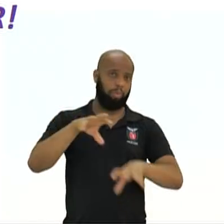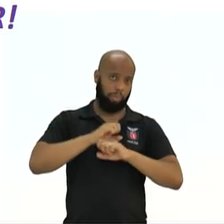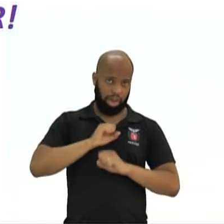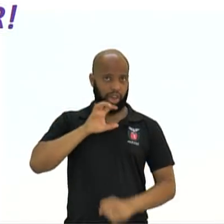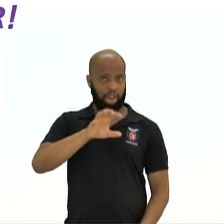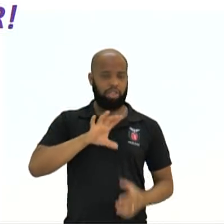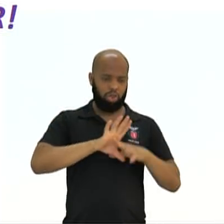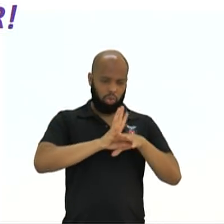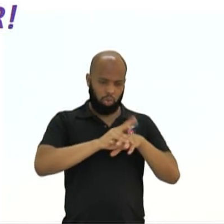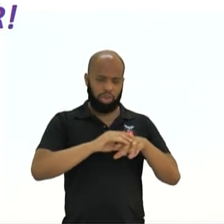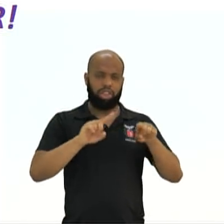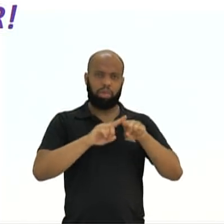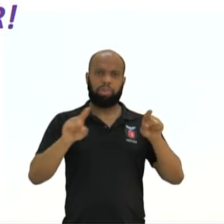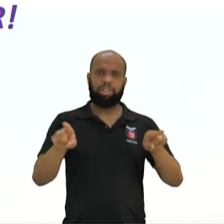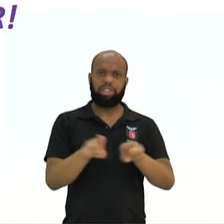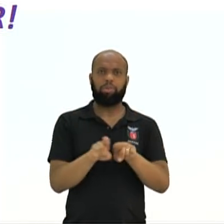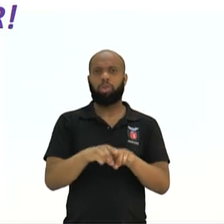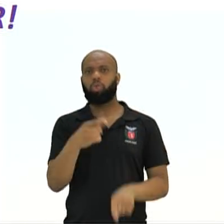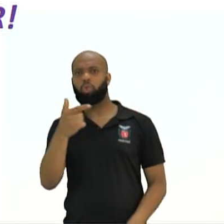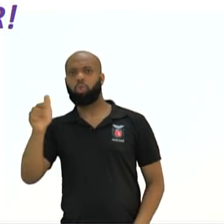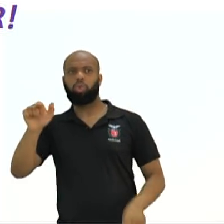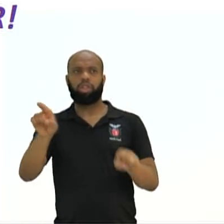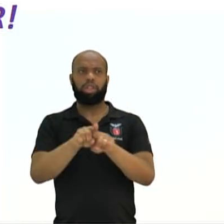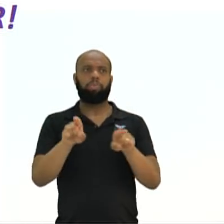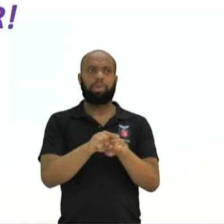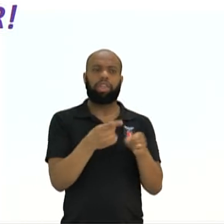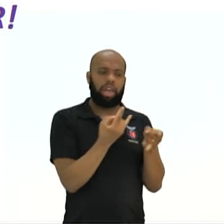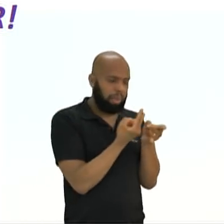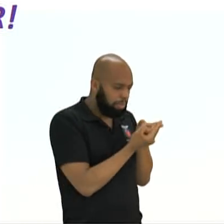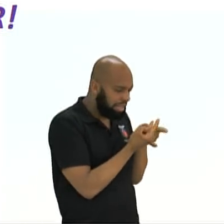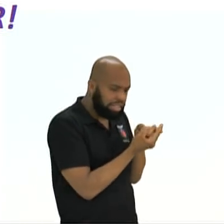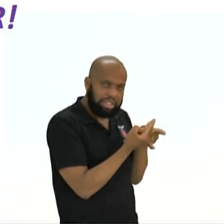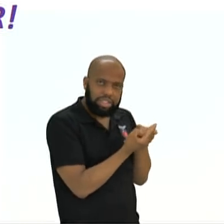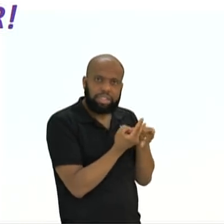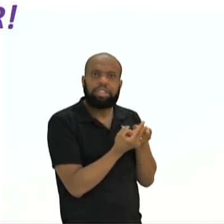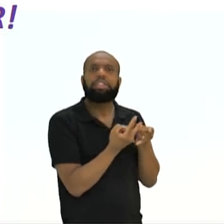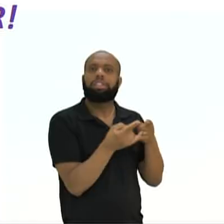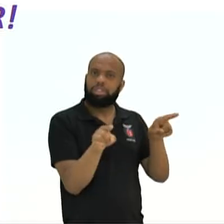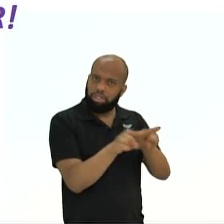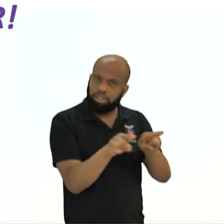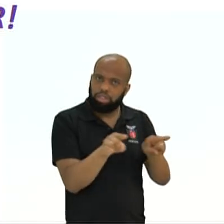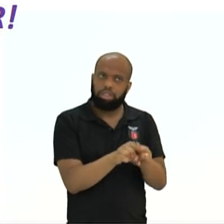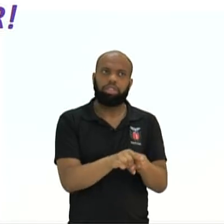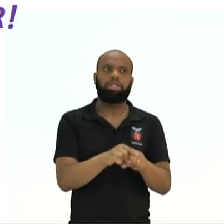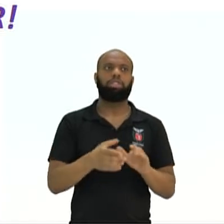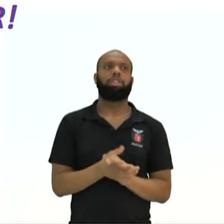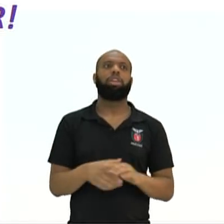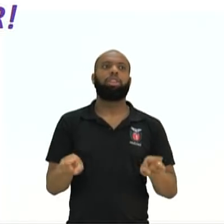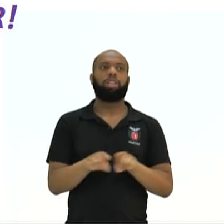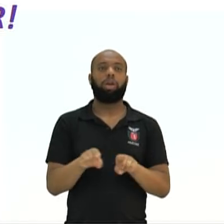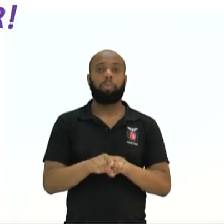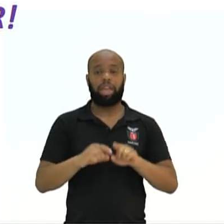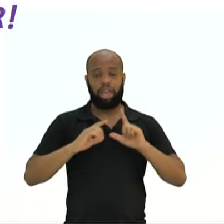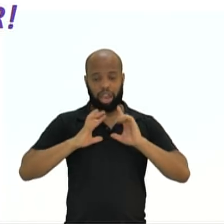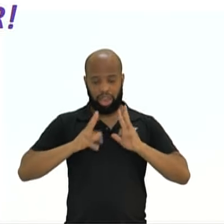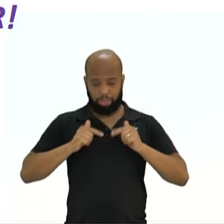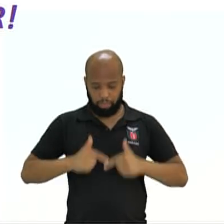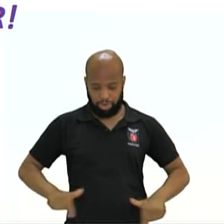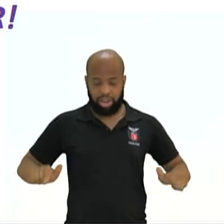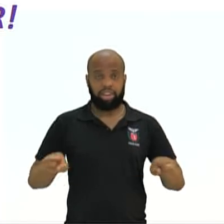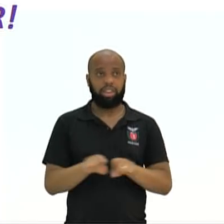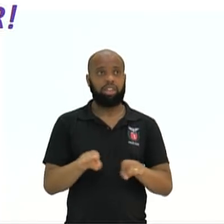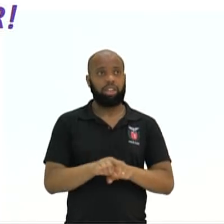essa doença, né, mas para todas elas, a camisinha, né, um método muito eficaz, hábitos de higiene